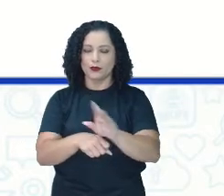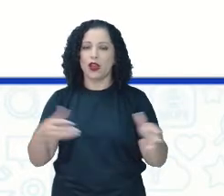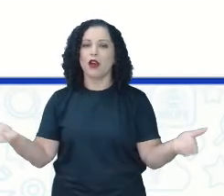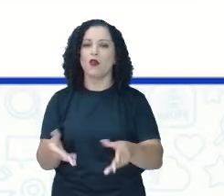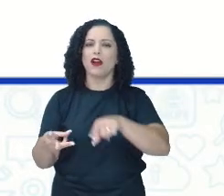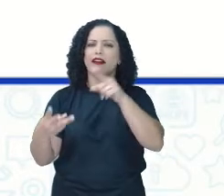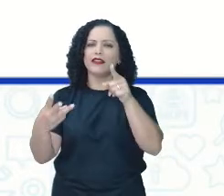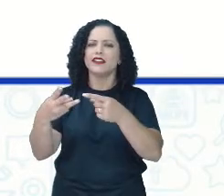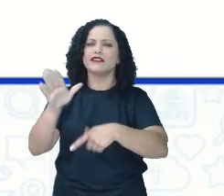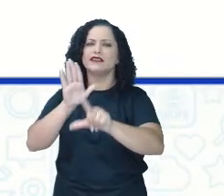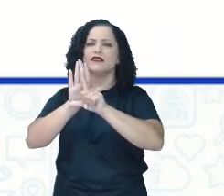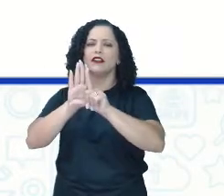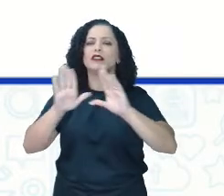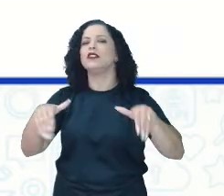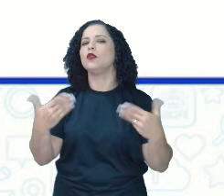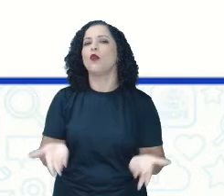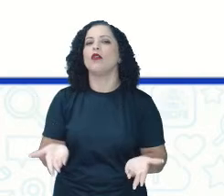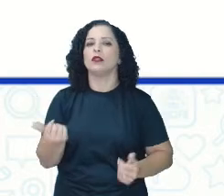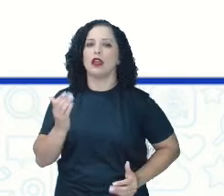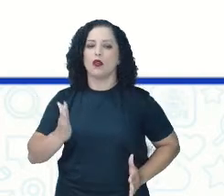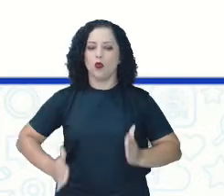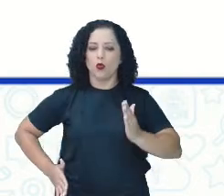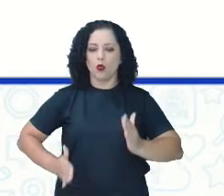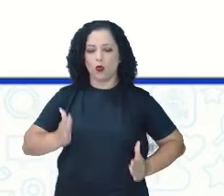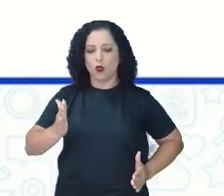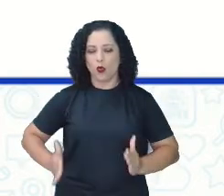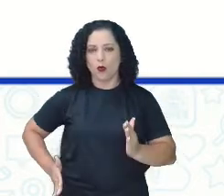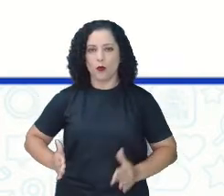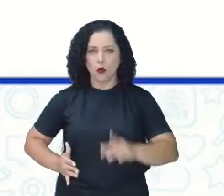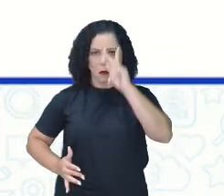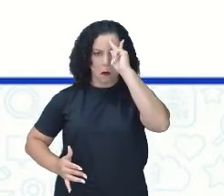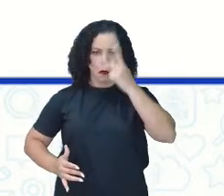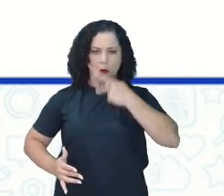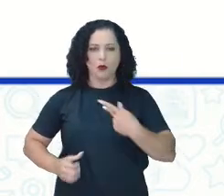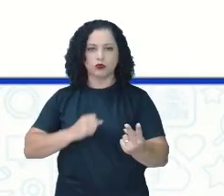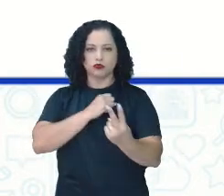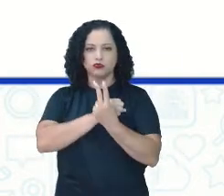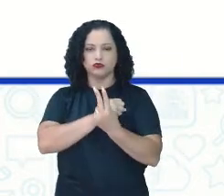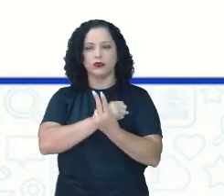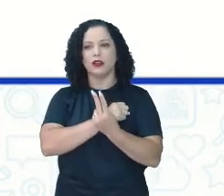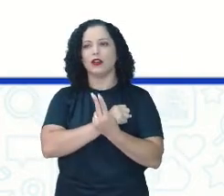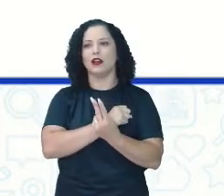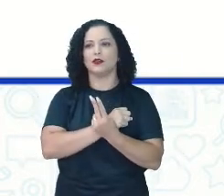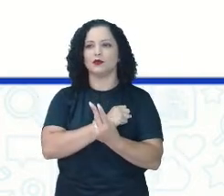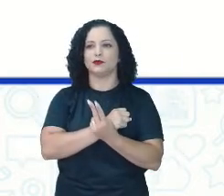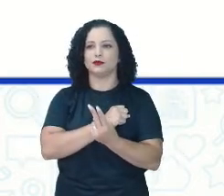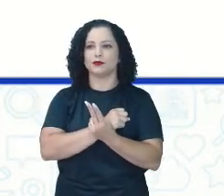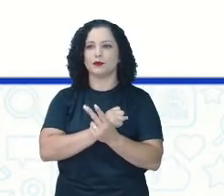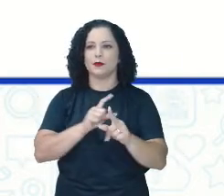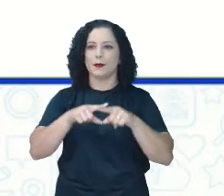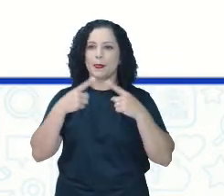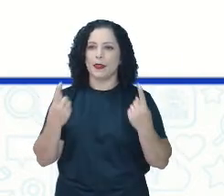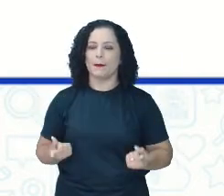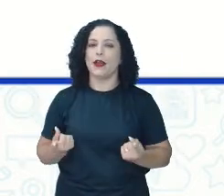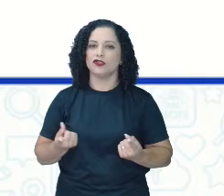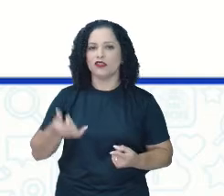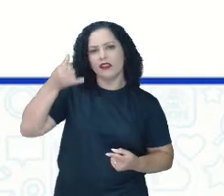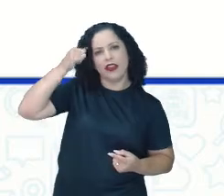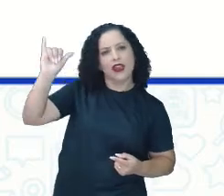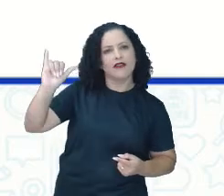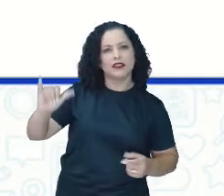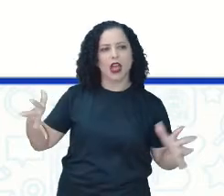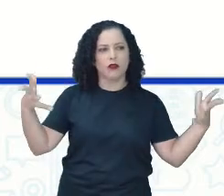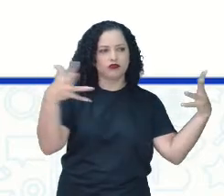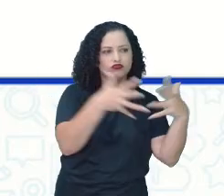Ó, um robô deve proteger sua própria existência, desde que essa proteção não se choque com a primeira, nem com